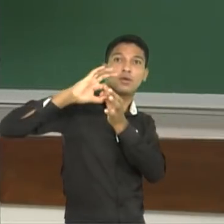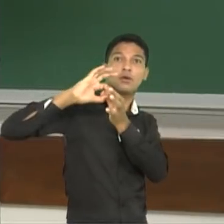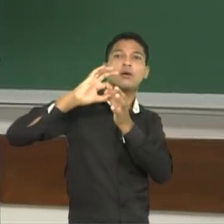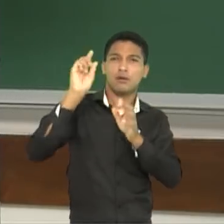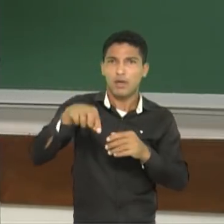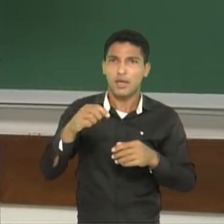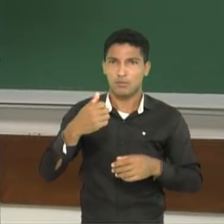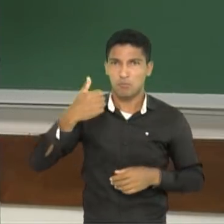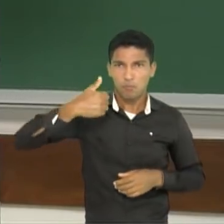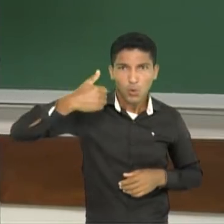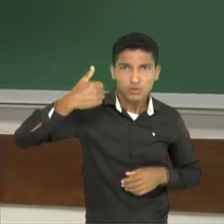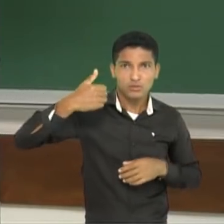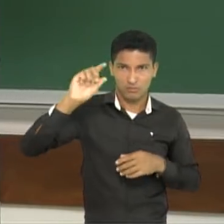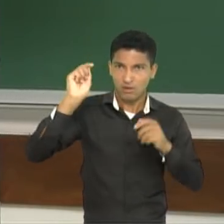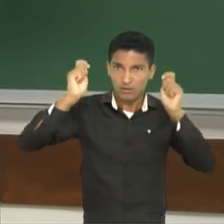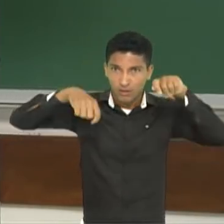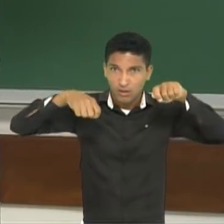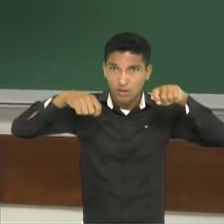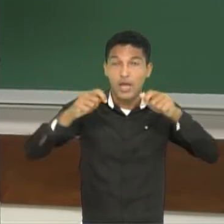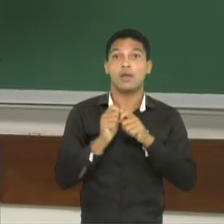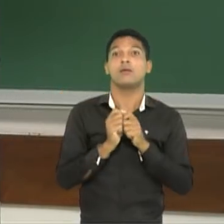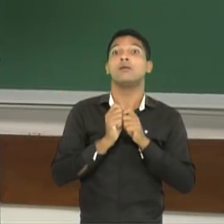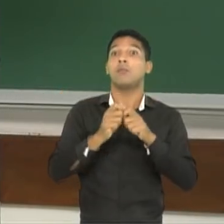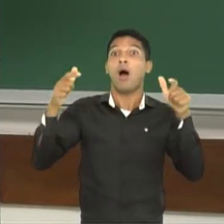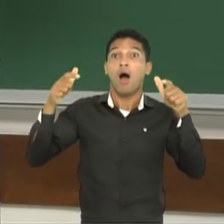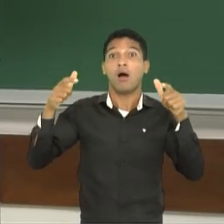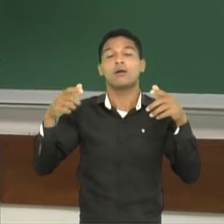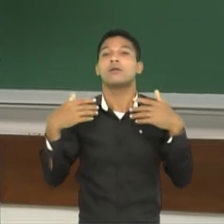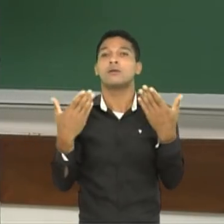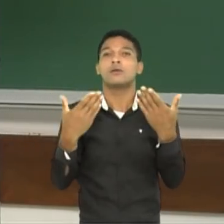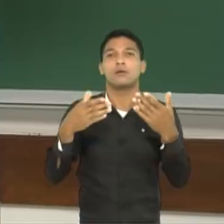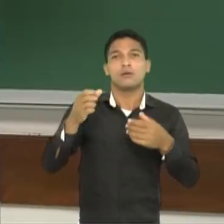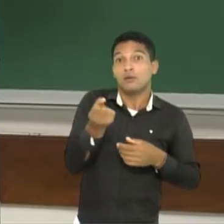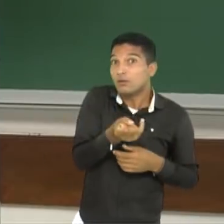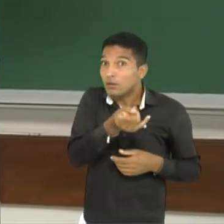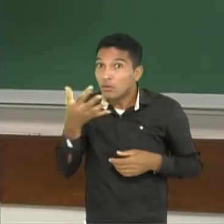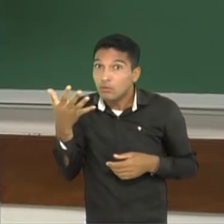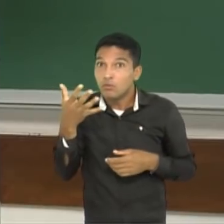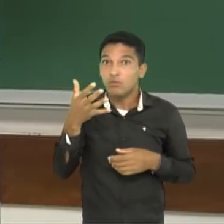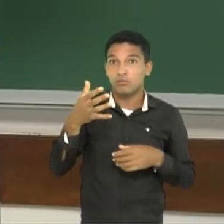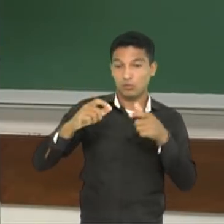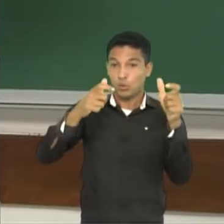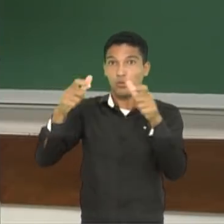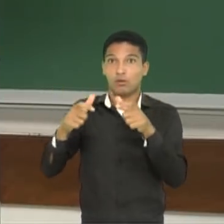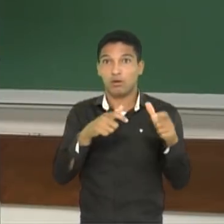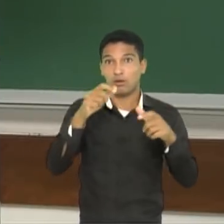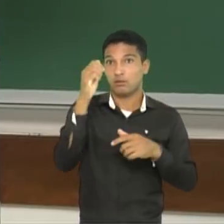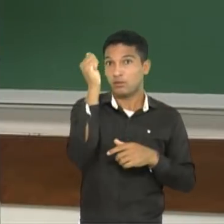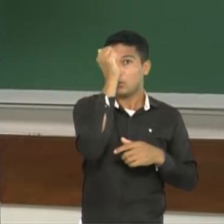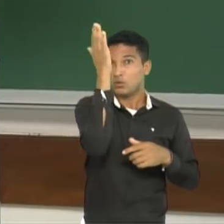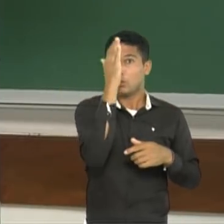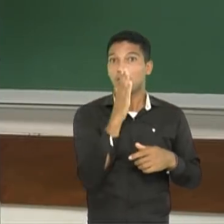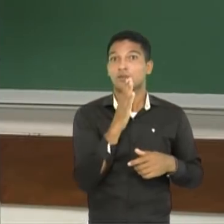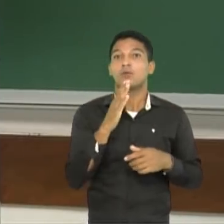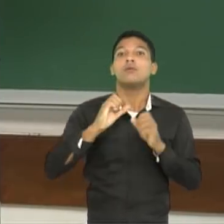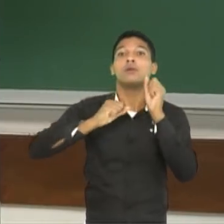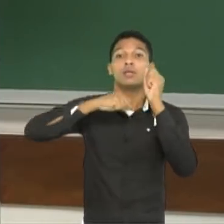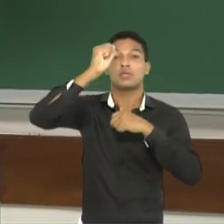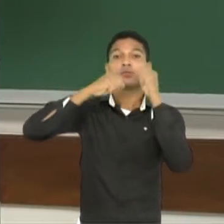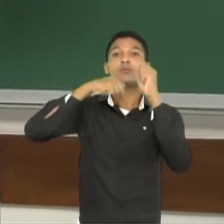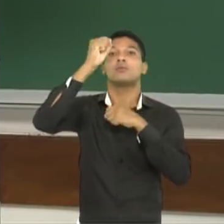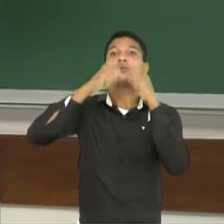ainda não? Nós vimos que algumas regiões do Brasil se industrializaram mais tarde, ainda tem lá